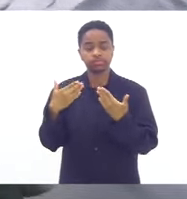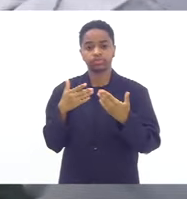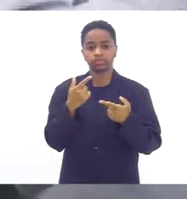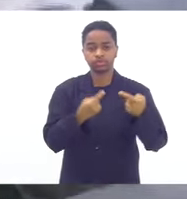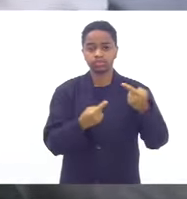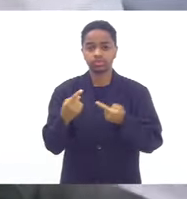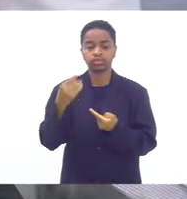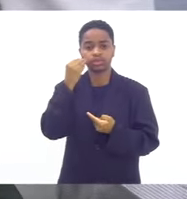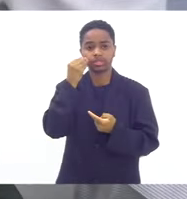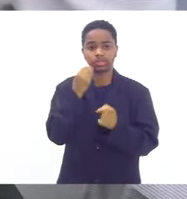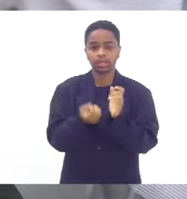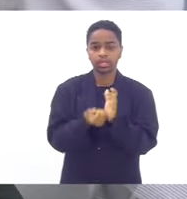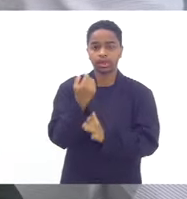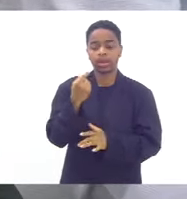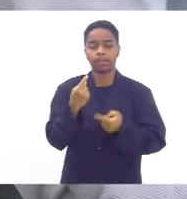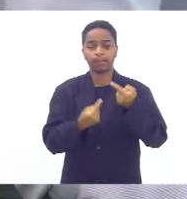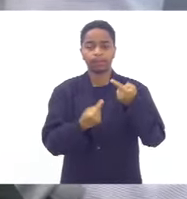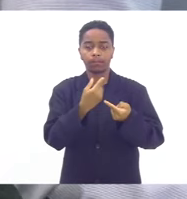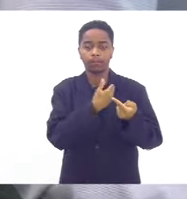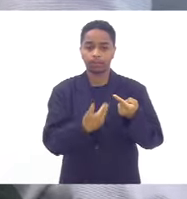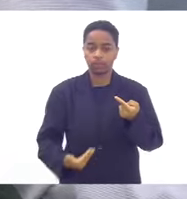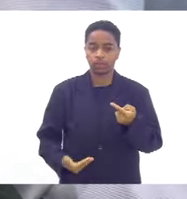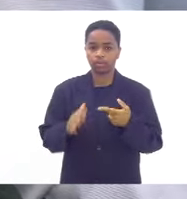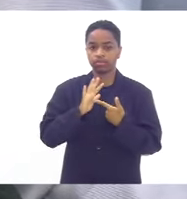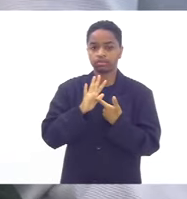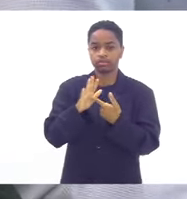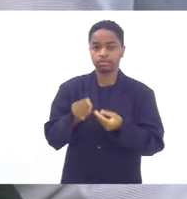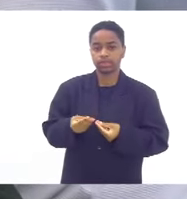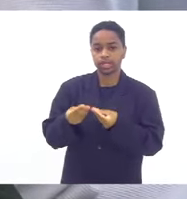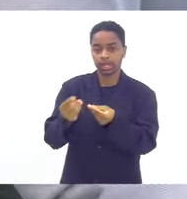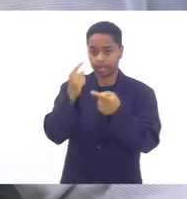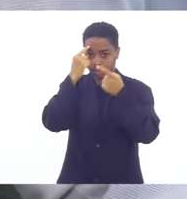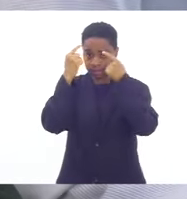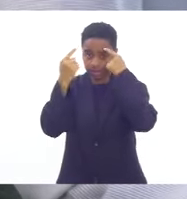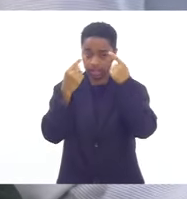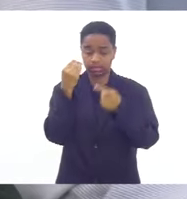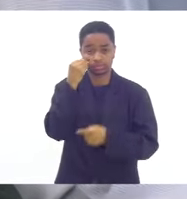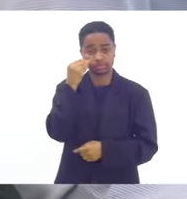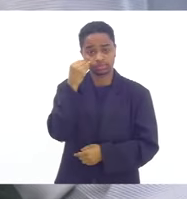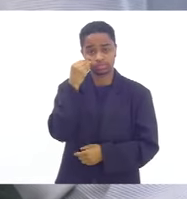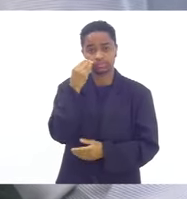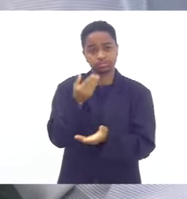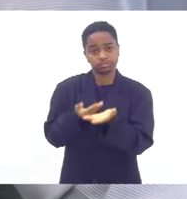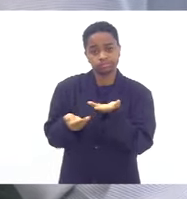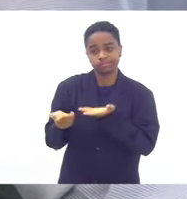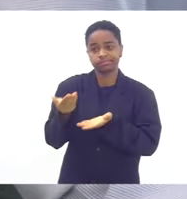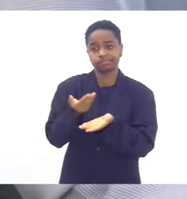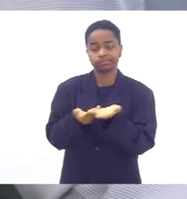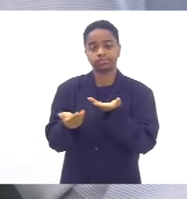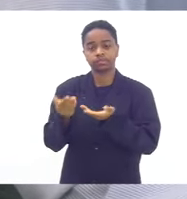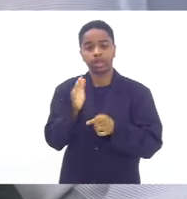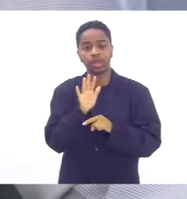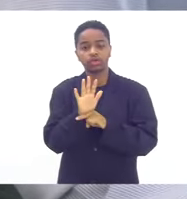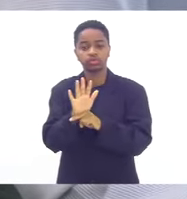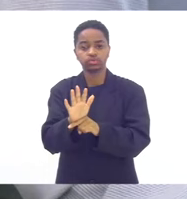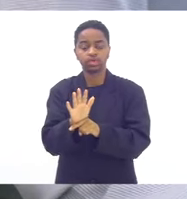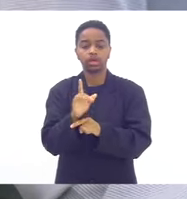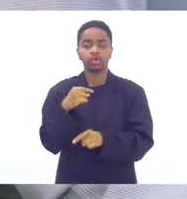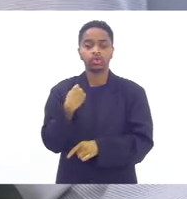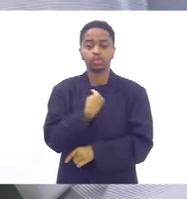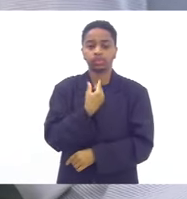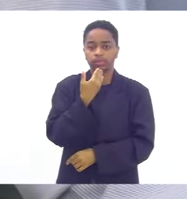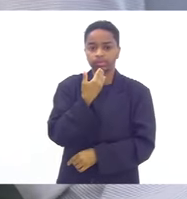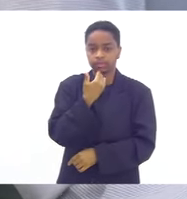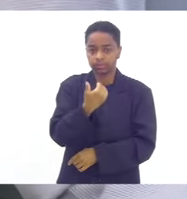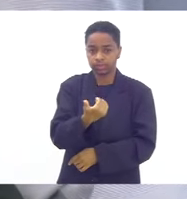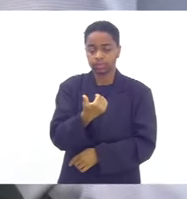na elaboração de políticas públicas, trazer ideias que possam colaborar para que a gente tenha uma melhora